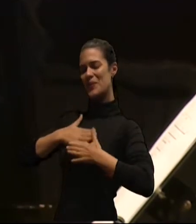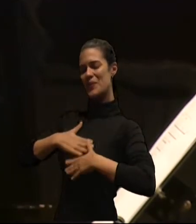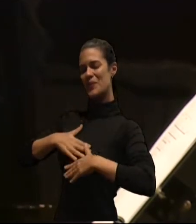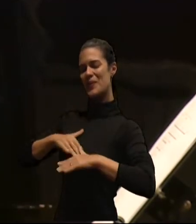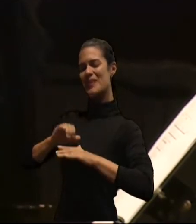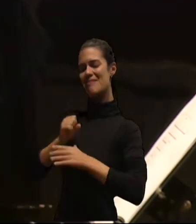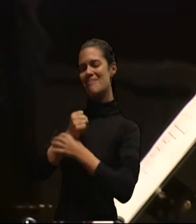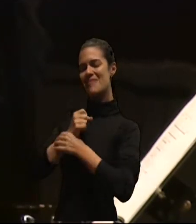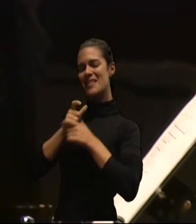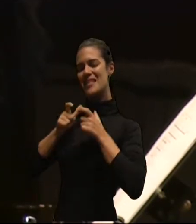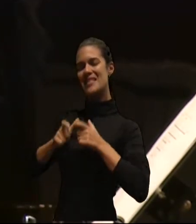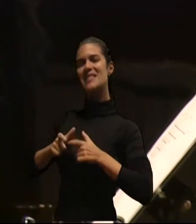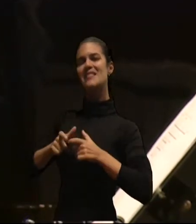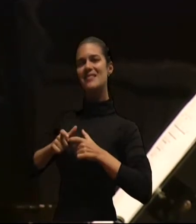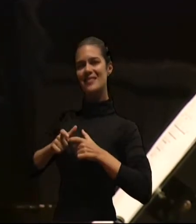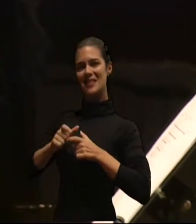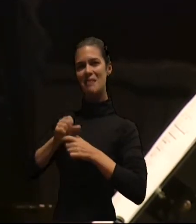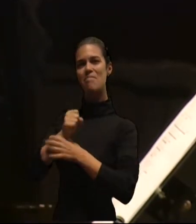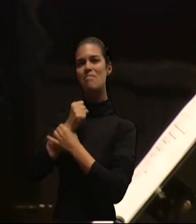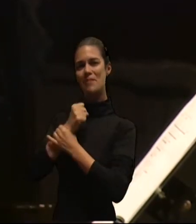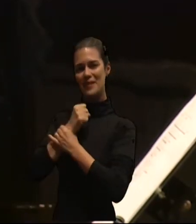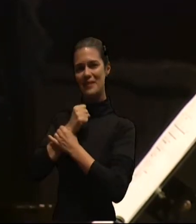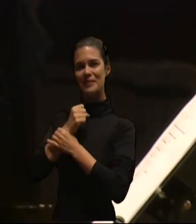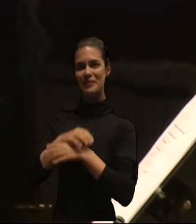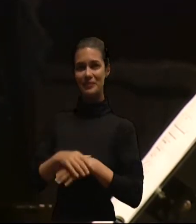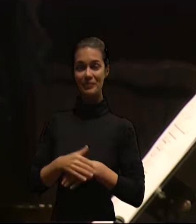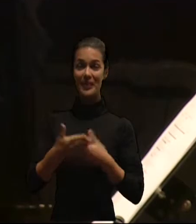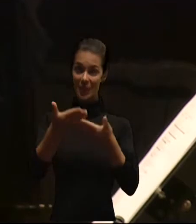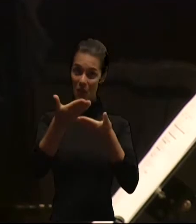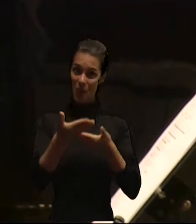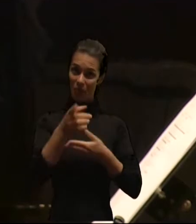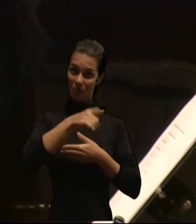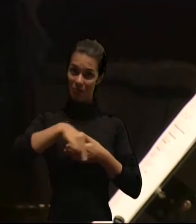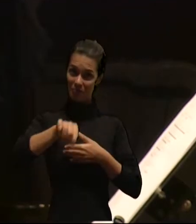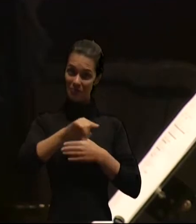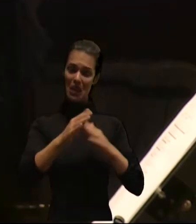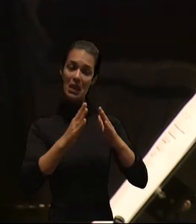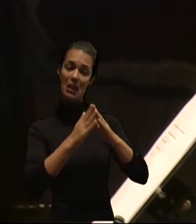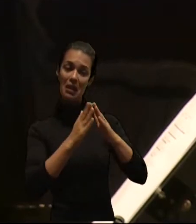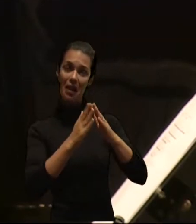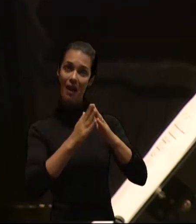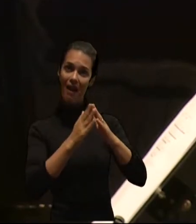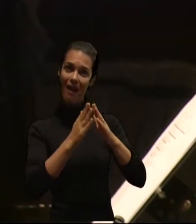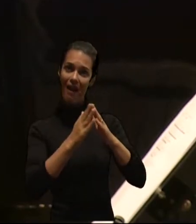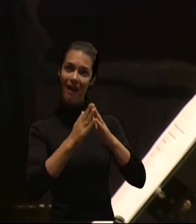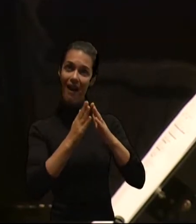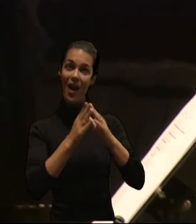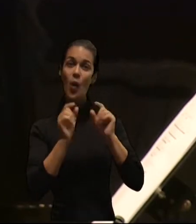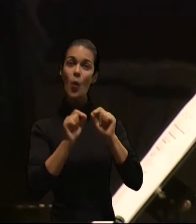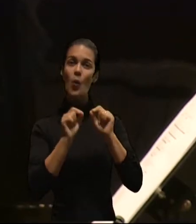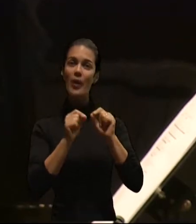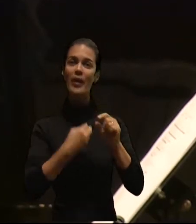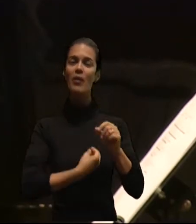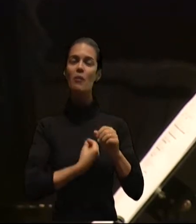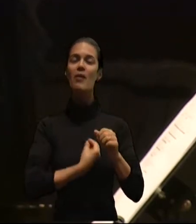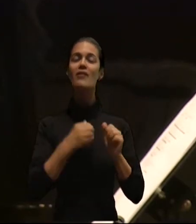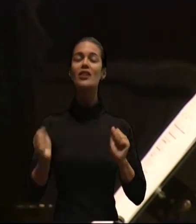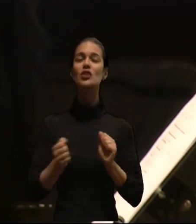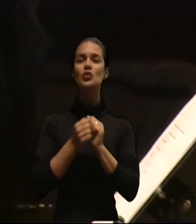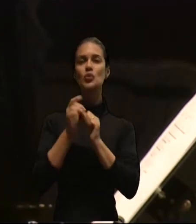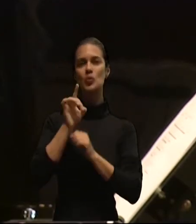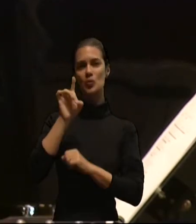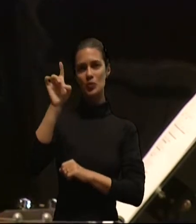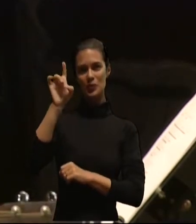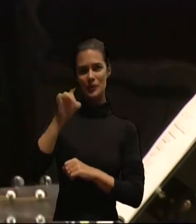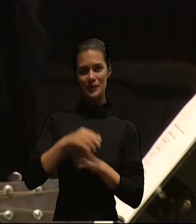minha fortaleza, assim como diz o Salmo 91. E por isso eu convido você aí na sua casa a estar à sombra do Onipotente cantando conosco essa canção,